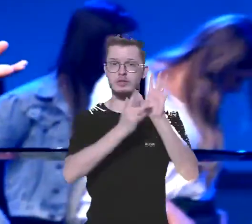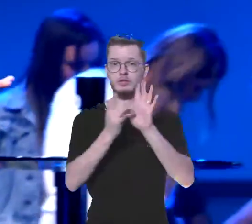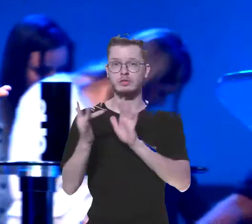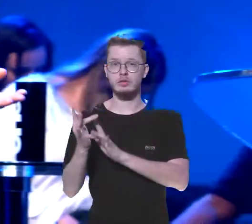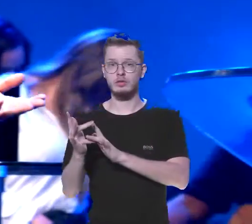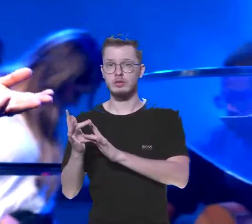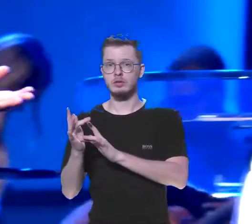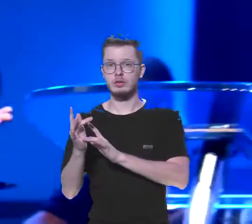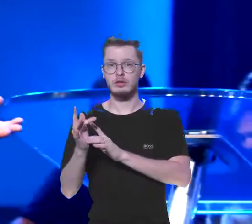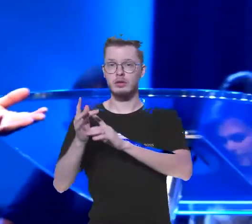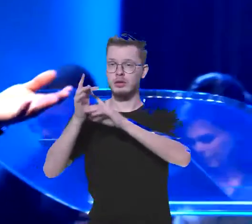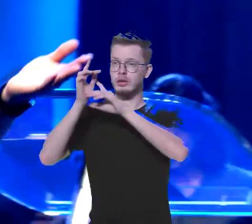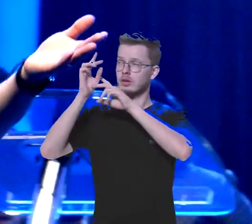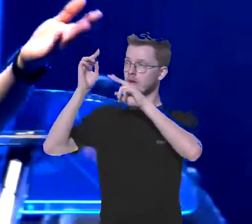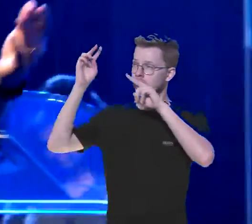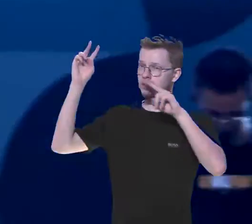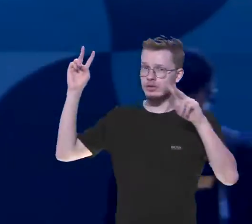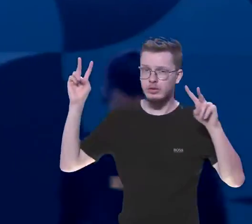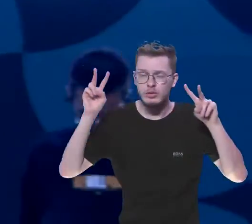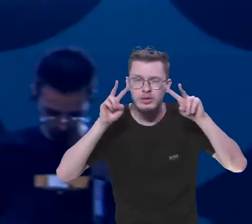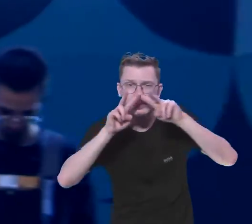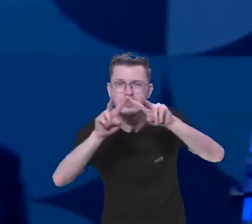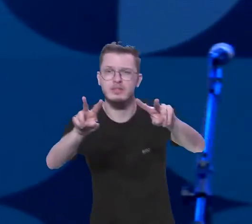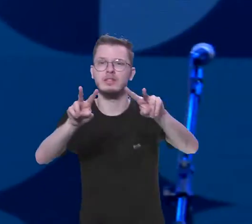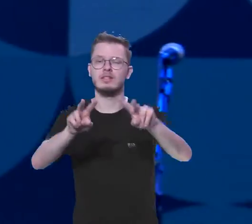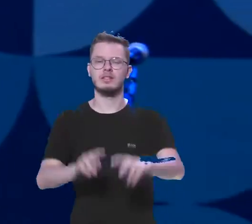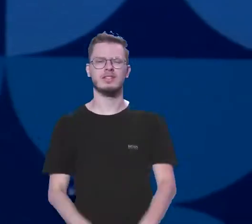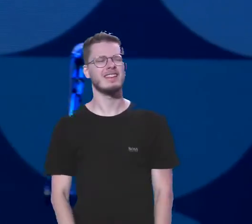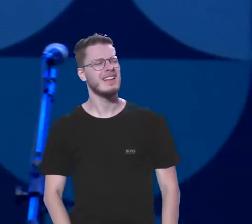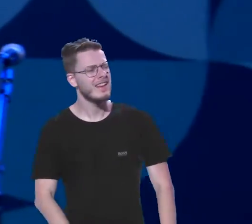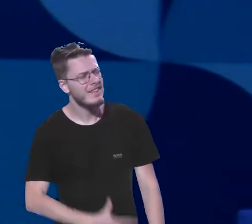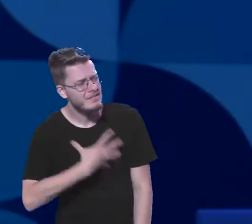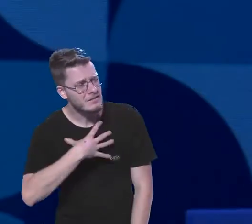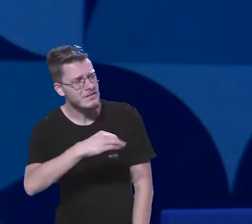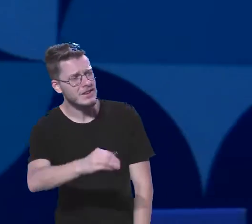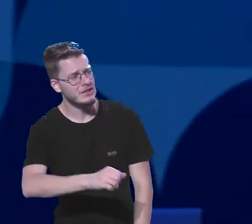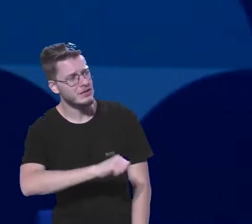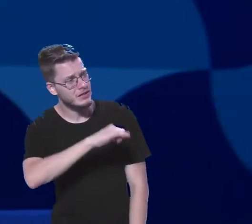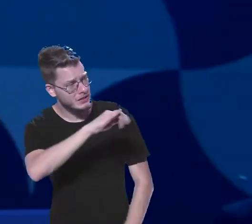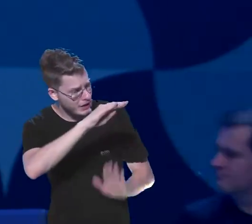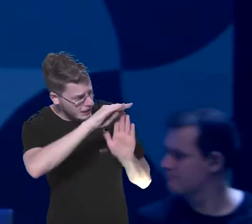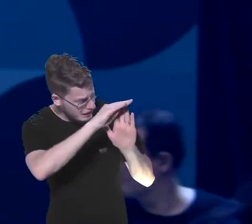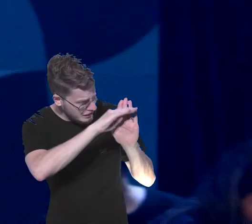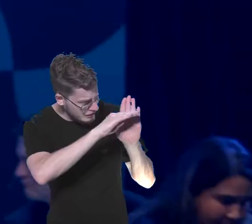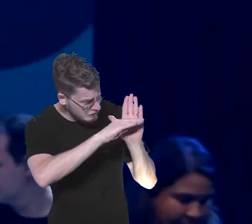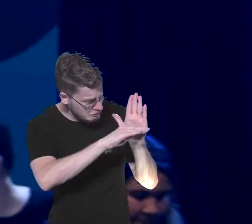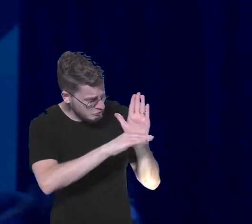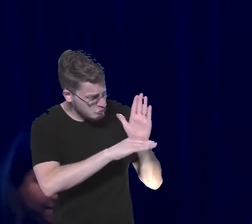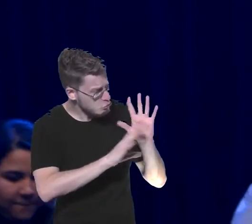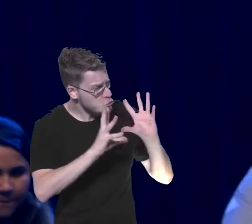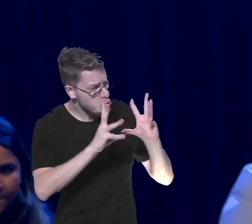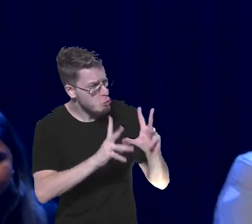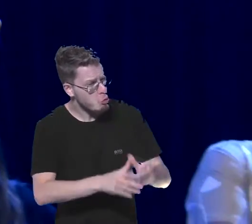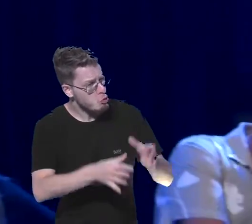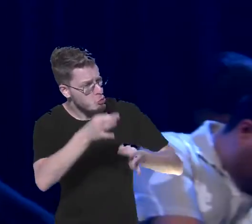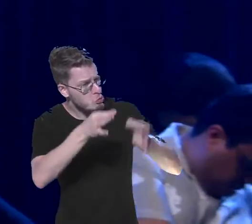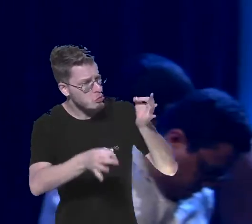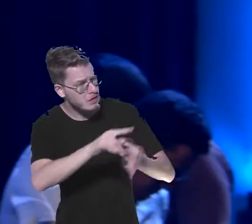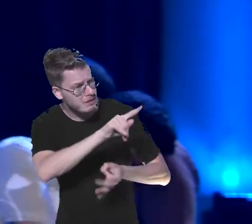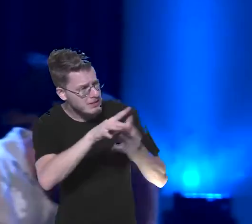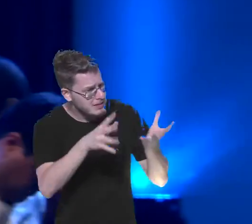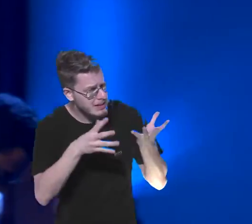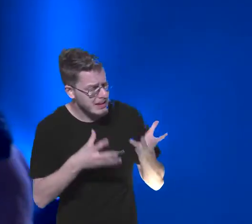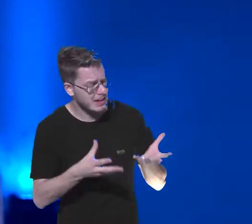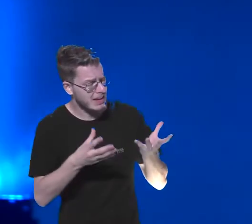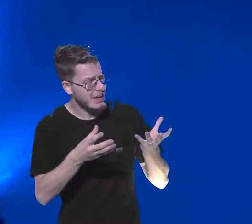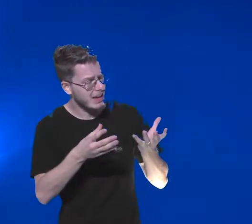e Ele está falando: filho, se você me passar essa lista, todas as considerações que você quer fazer, todo o juízo que você tem contra as outras